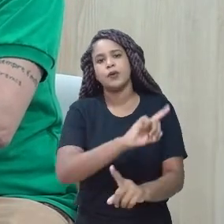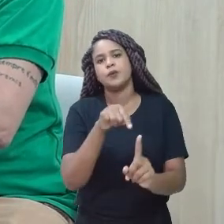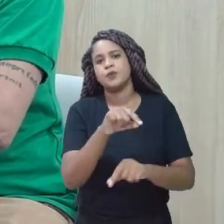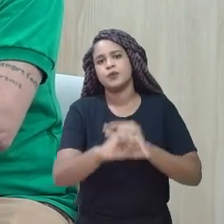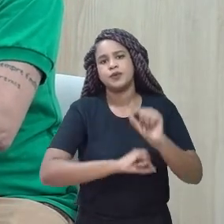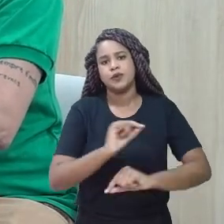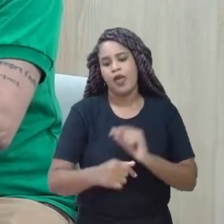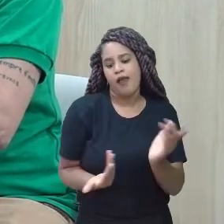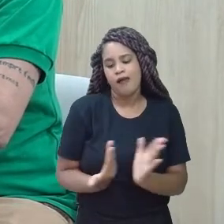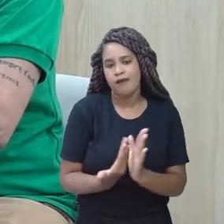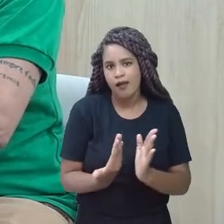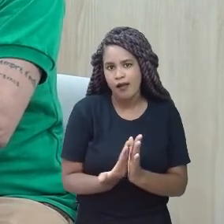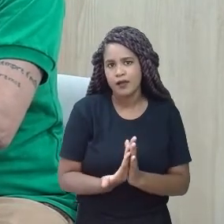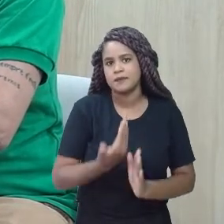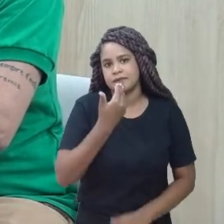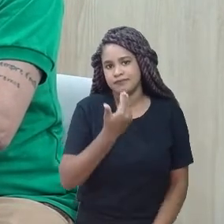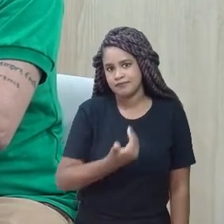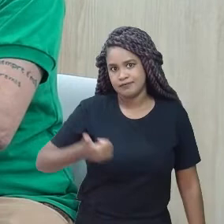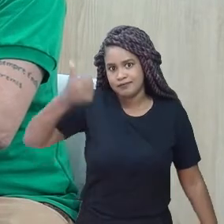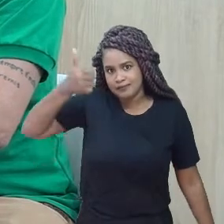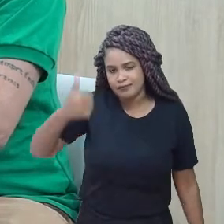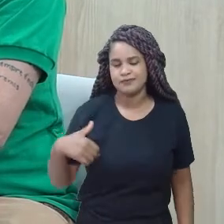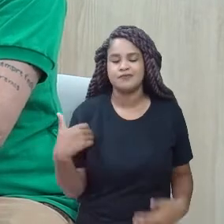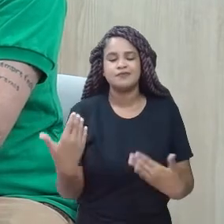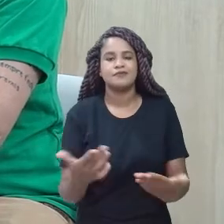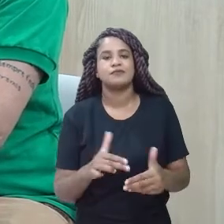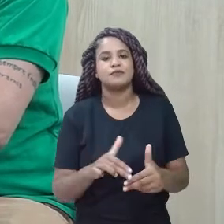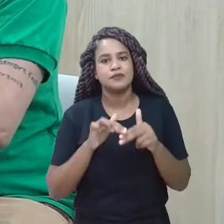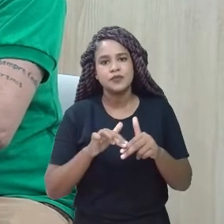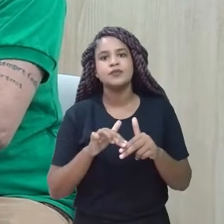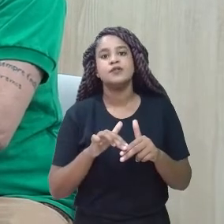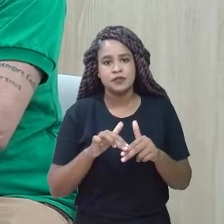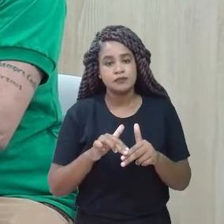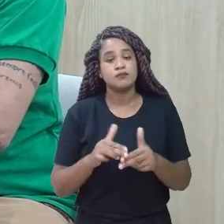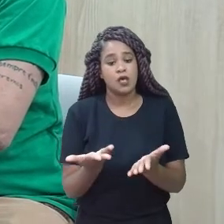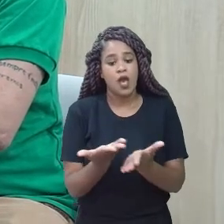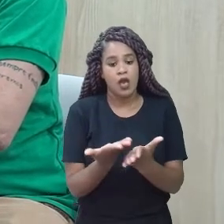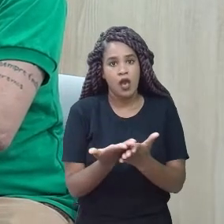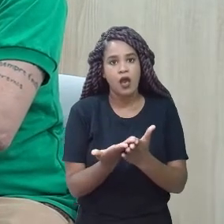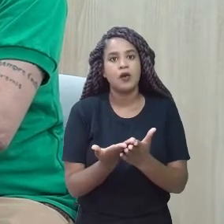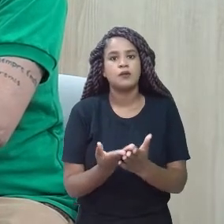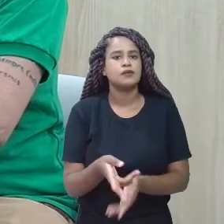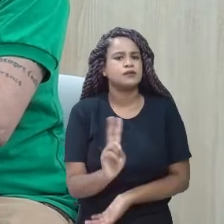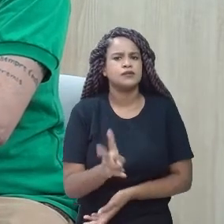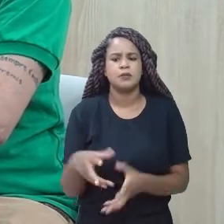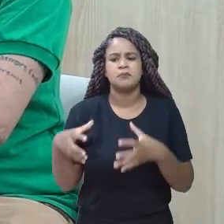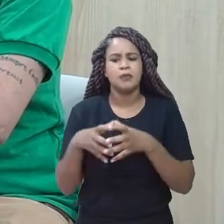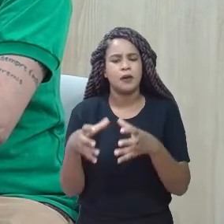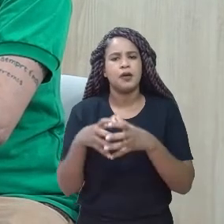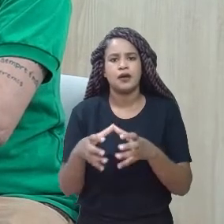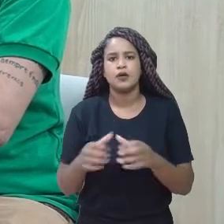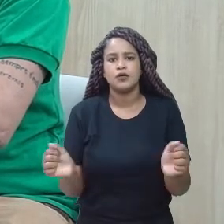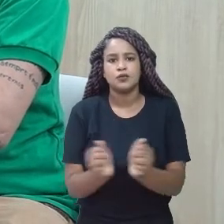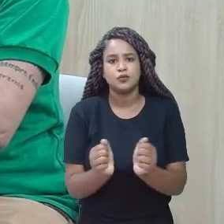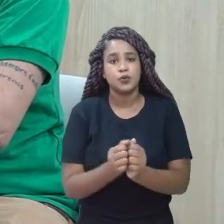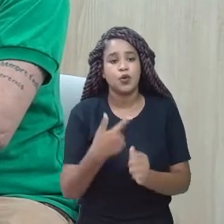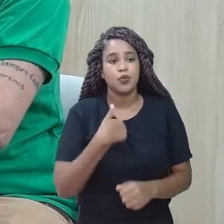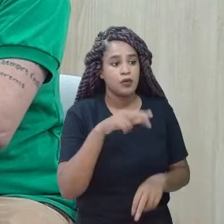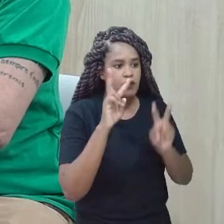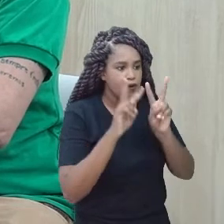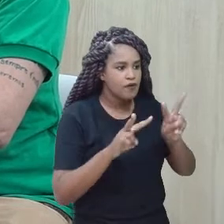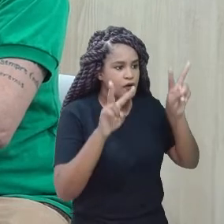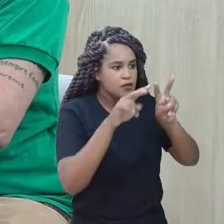tornar nossas aulas cada vez melhor, tá bom? A gente sempre faz a aula aqui em parceria, eu estou aqui no chat